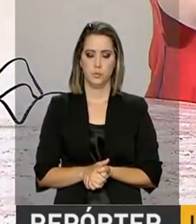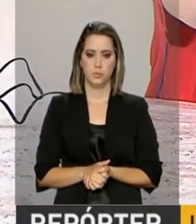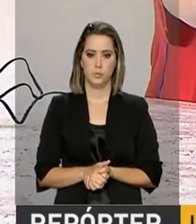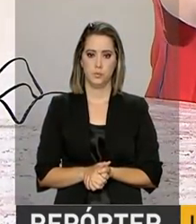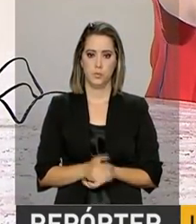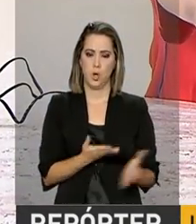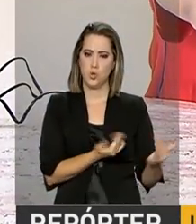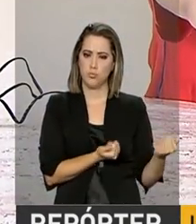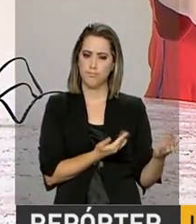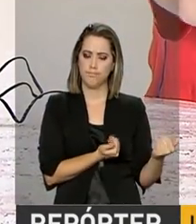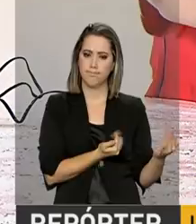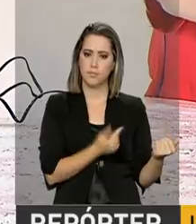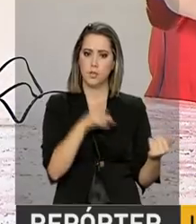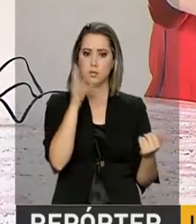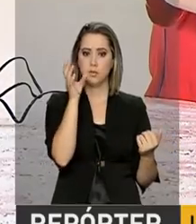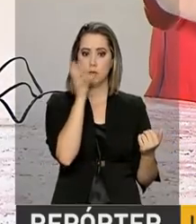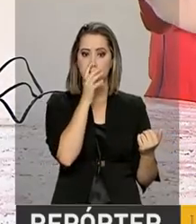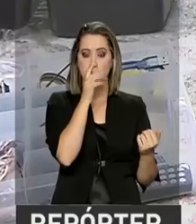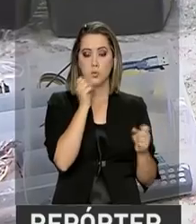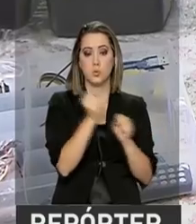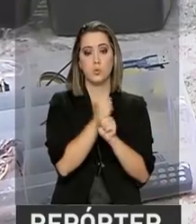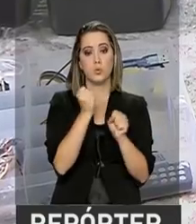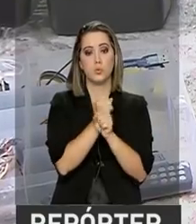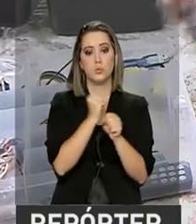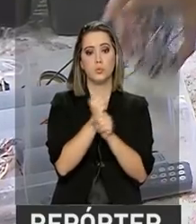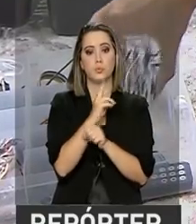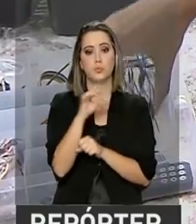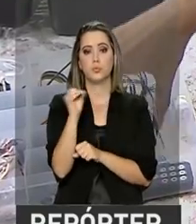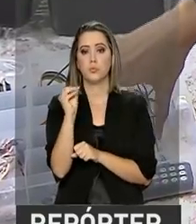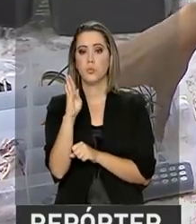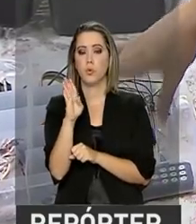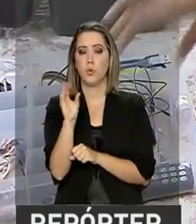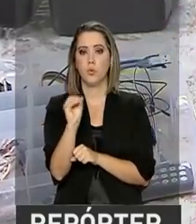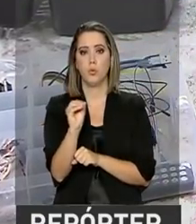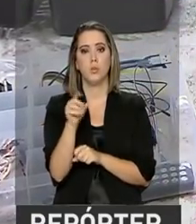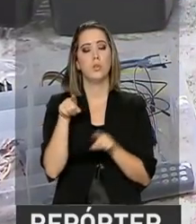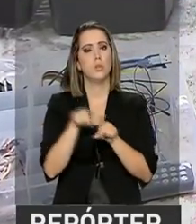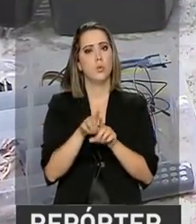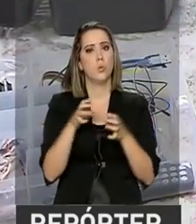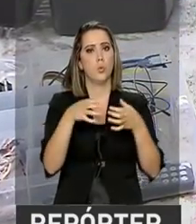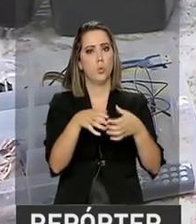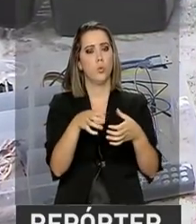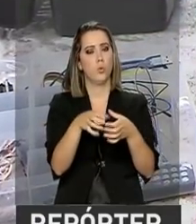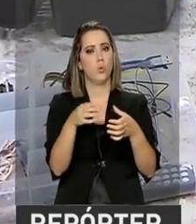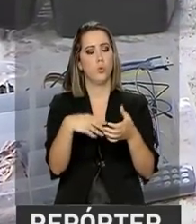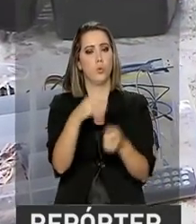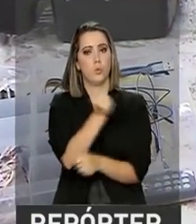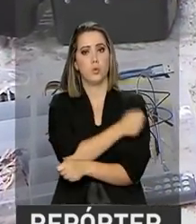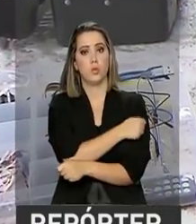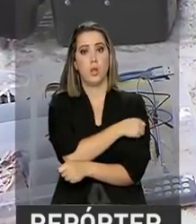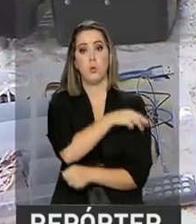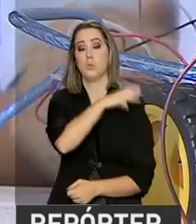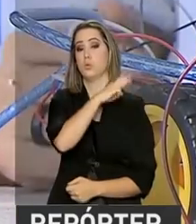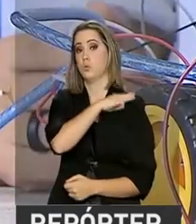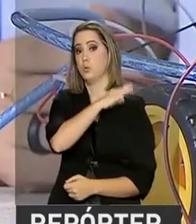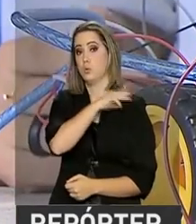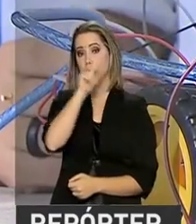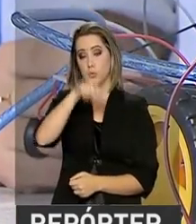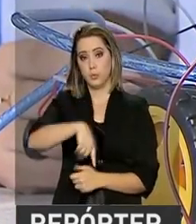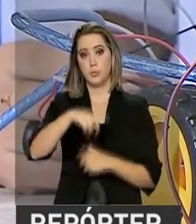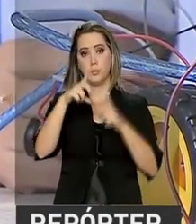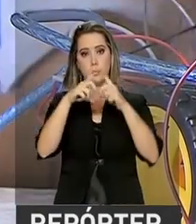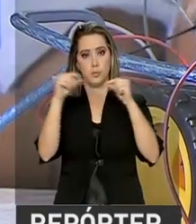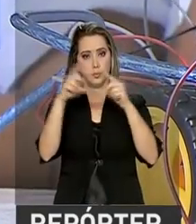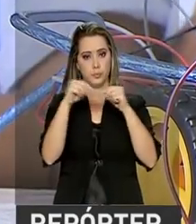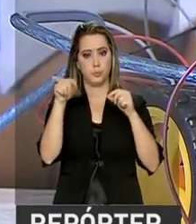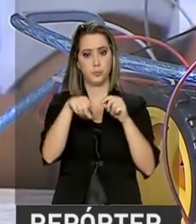Jovens interessados em construir robôs. Esse grupo de estudantes do ensino médio de uma escola pública do Distrito Federal desenvolveu